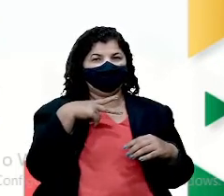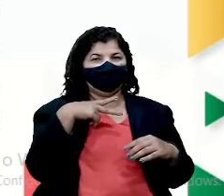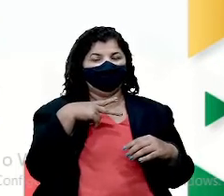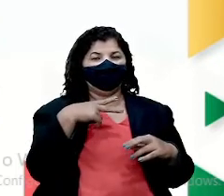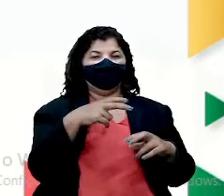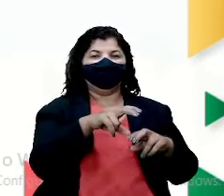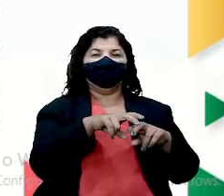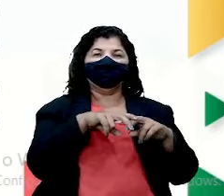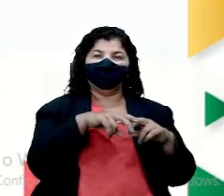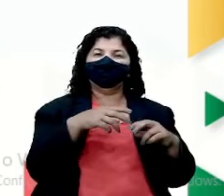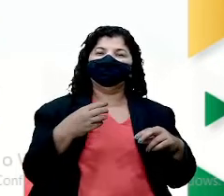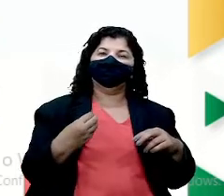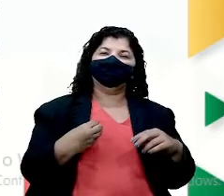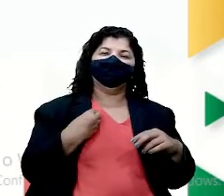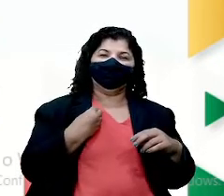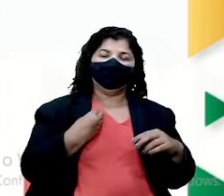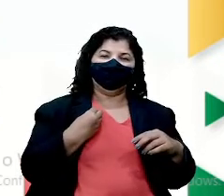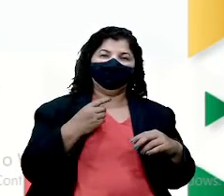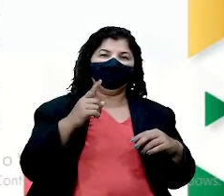vida era uma guerra.